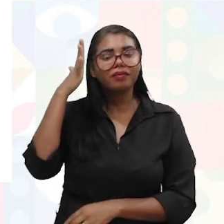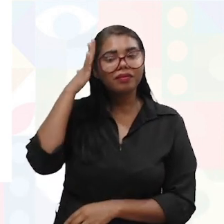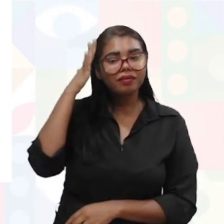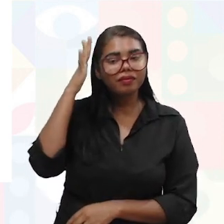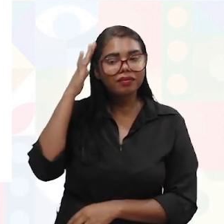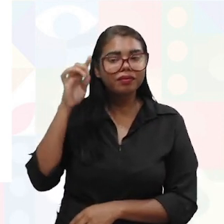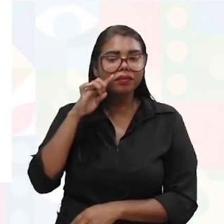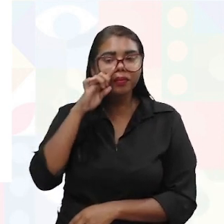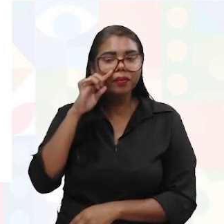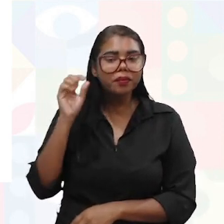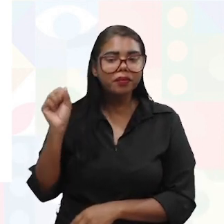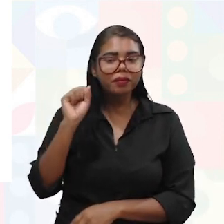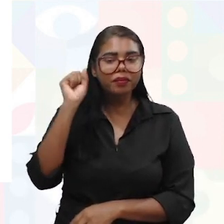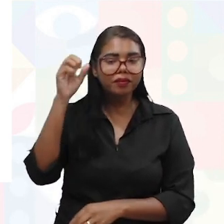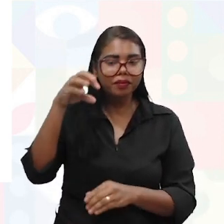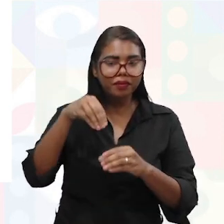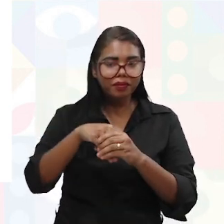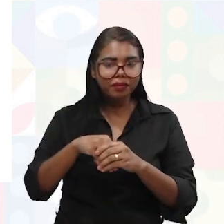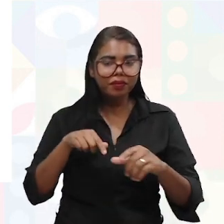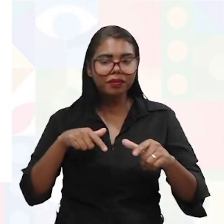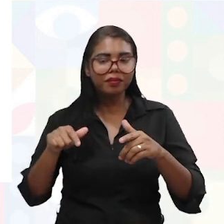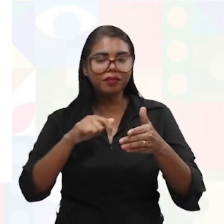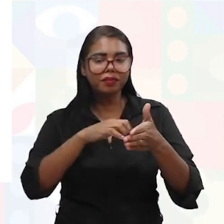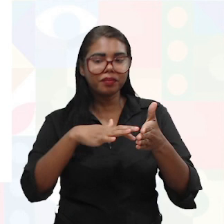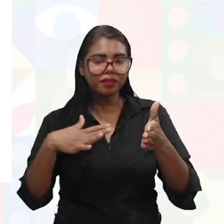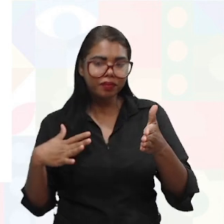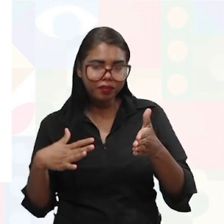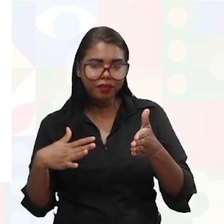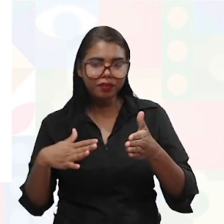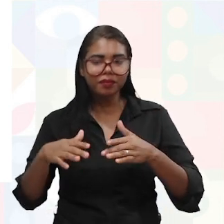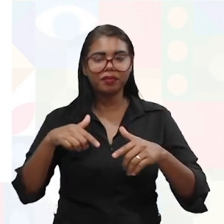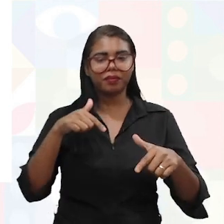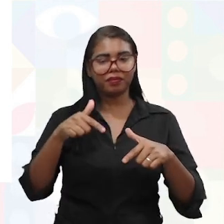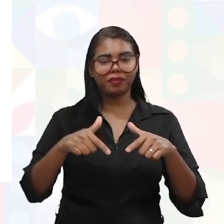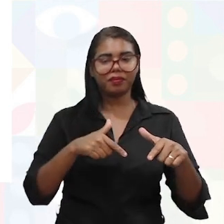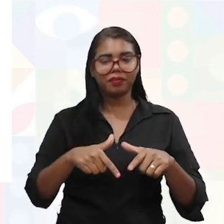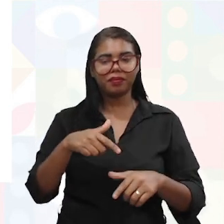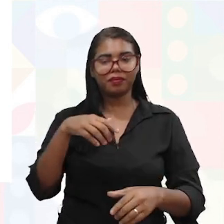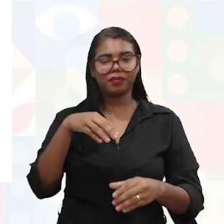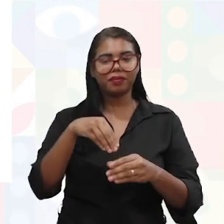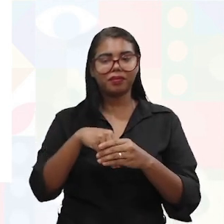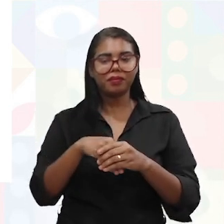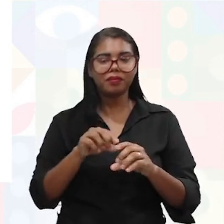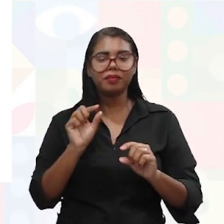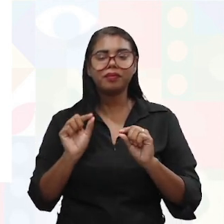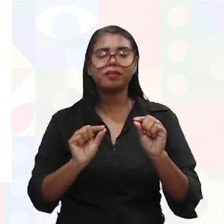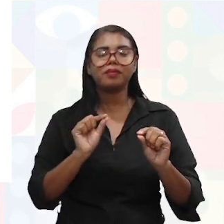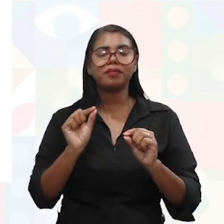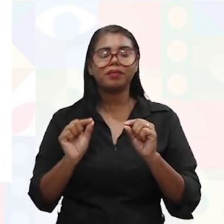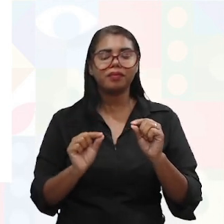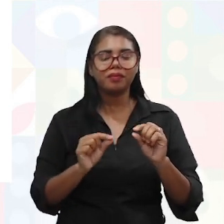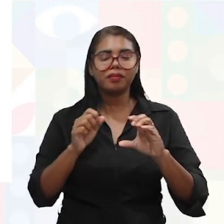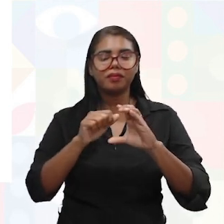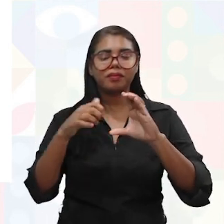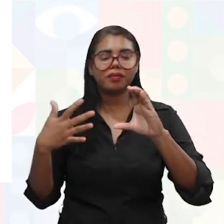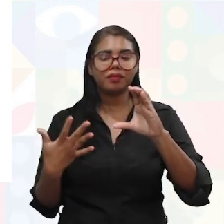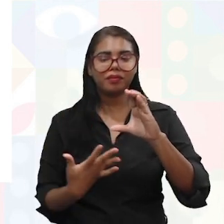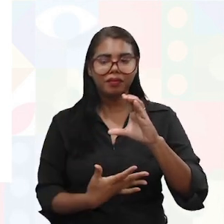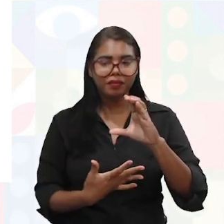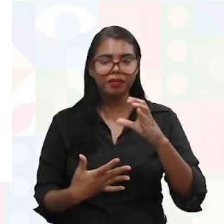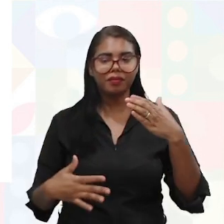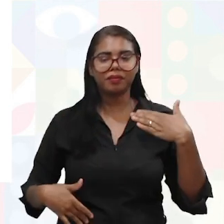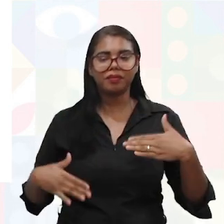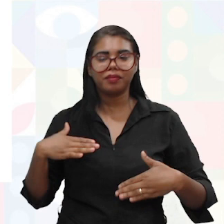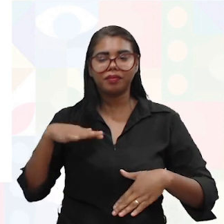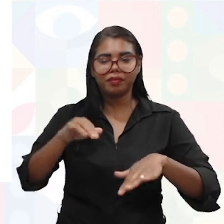riscos que estão envolvidos nas atividades da empresa e também incluindo aqueles relacionados aos aspectos físicos